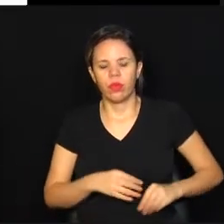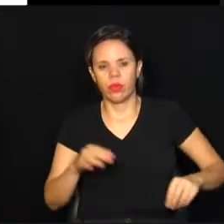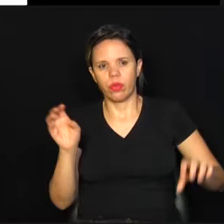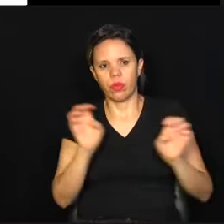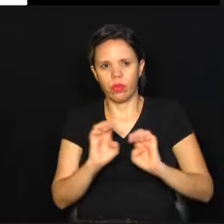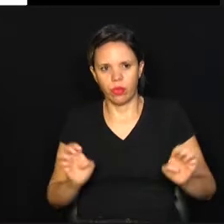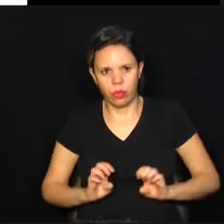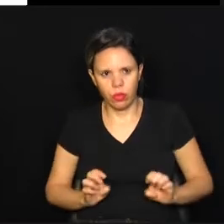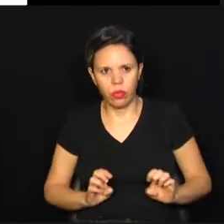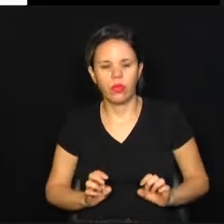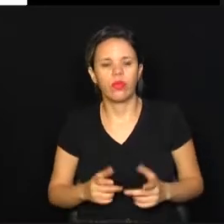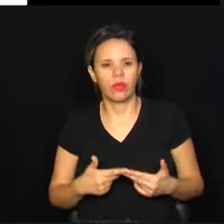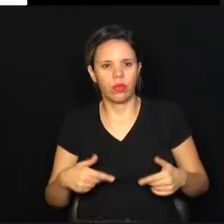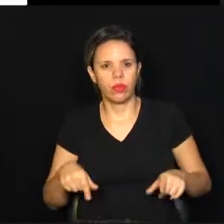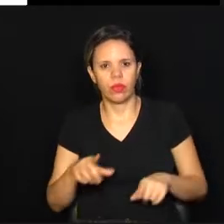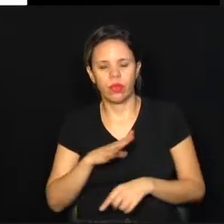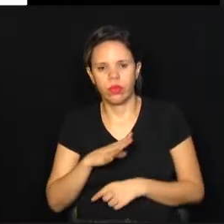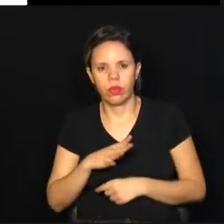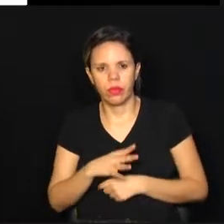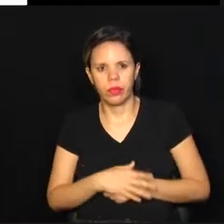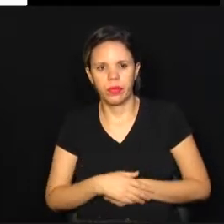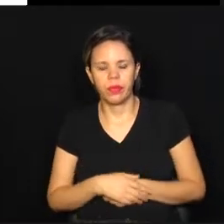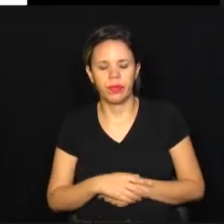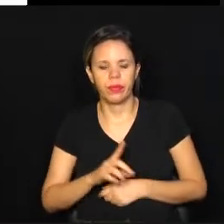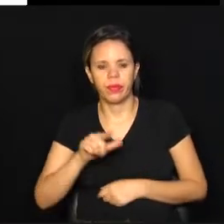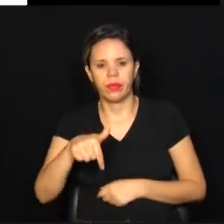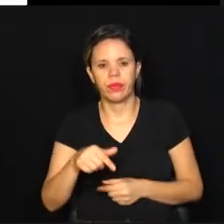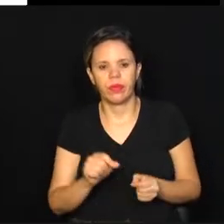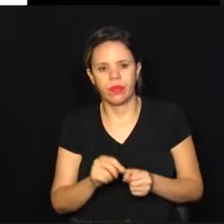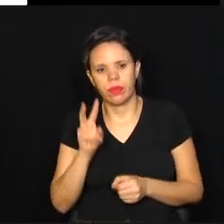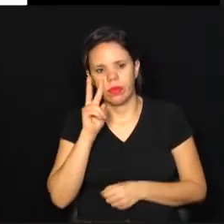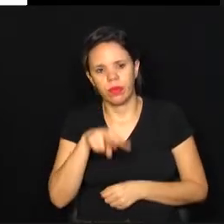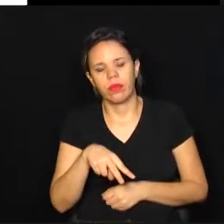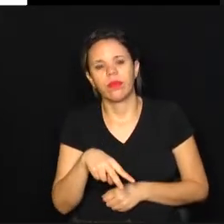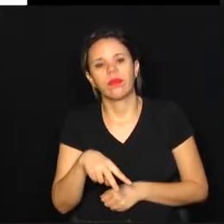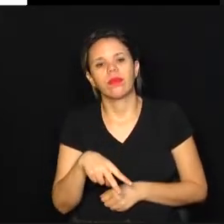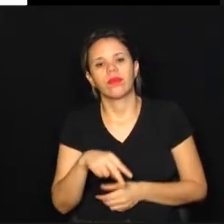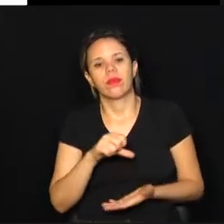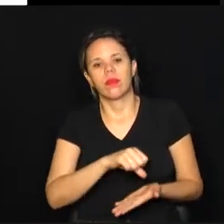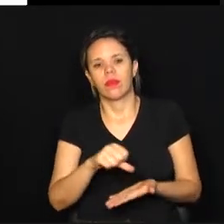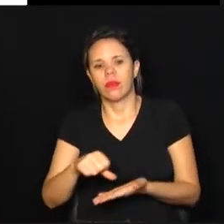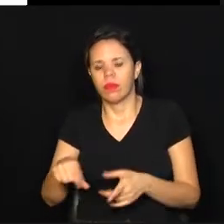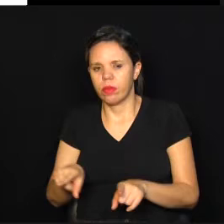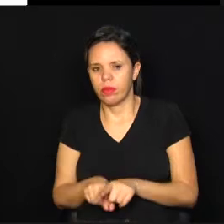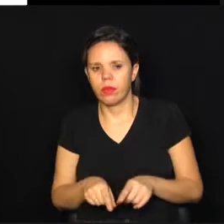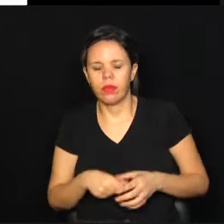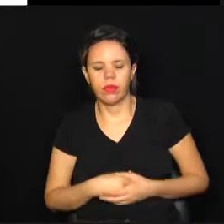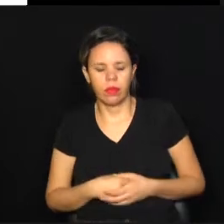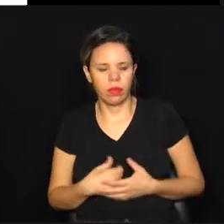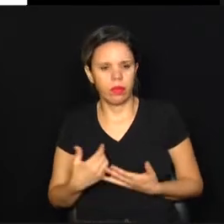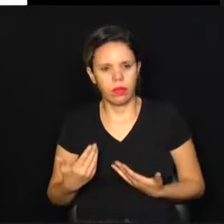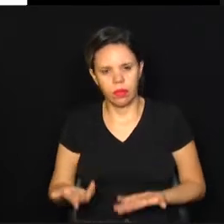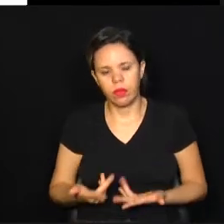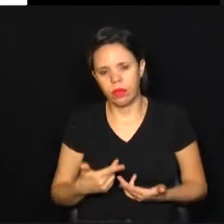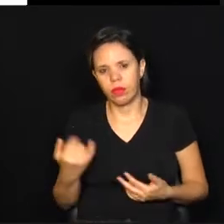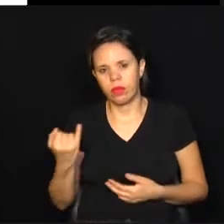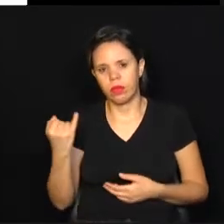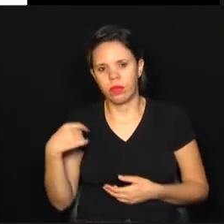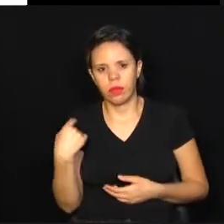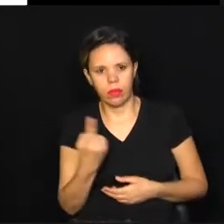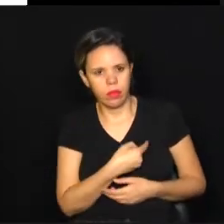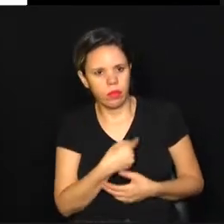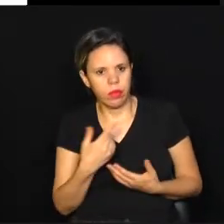de redes de centralidade da cidade. E depois, se a gente for olhar isso numa escala regional também, né? Então, isso é uma questão importante da